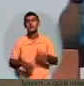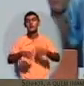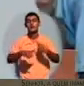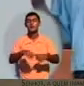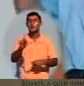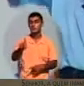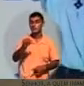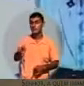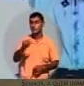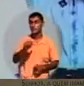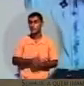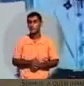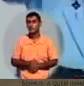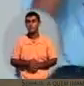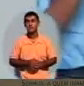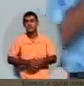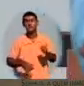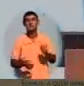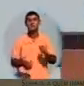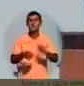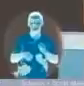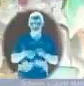Eu quase que vi ele fazendo assim. Mas...